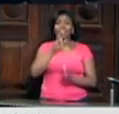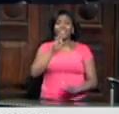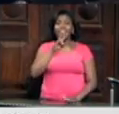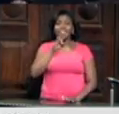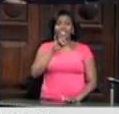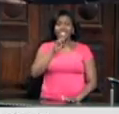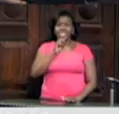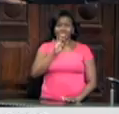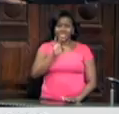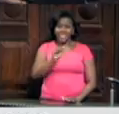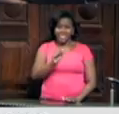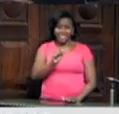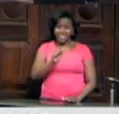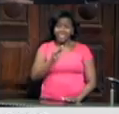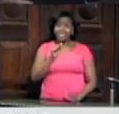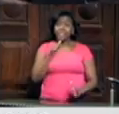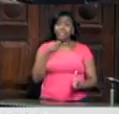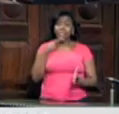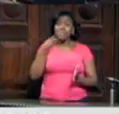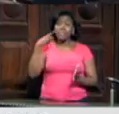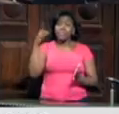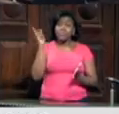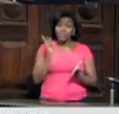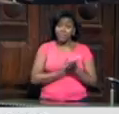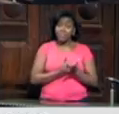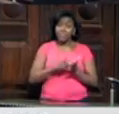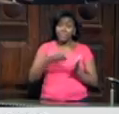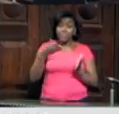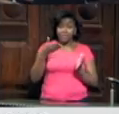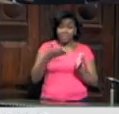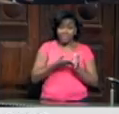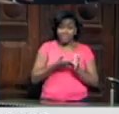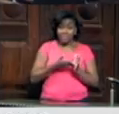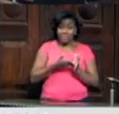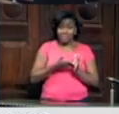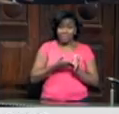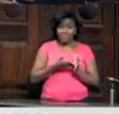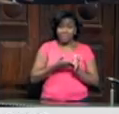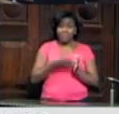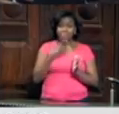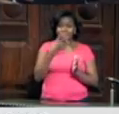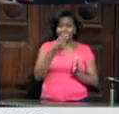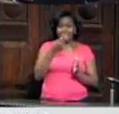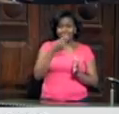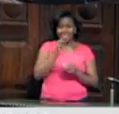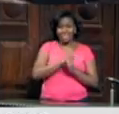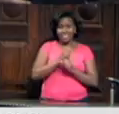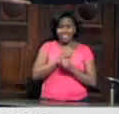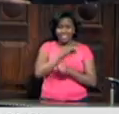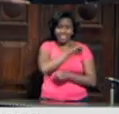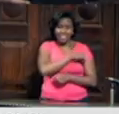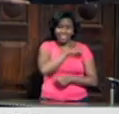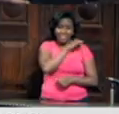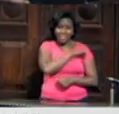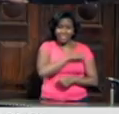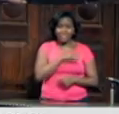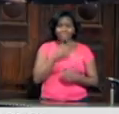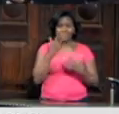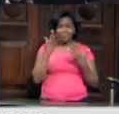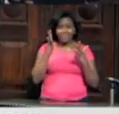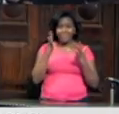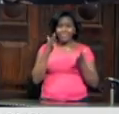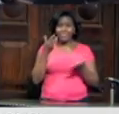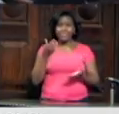Na verdade, esta é do ano passado, 450 anos do Rio de Janeiro, celebrado pela Academia Carioca